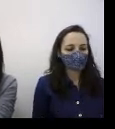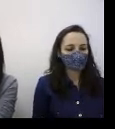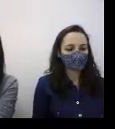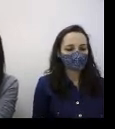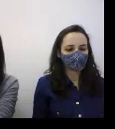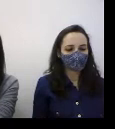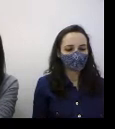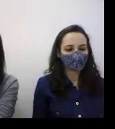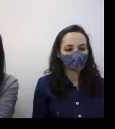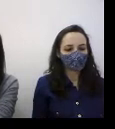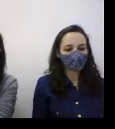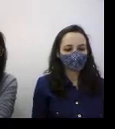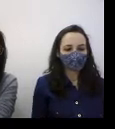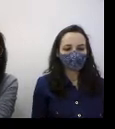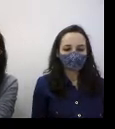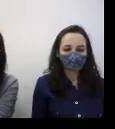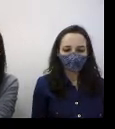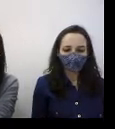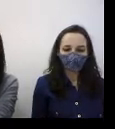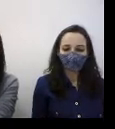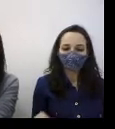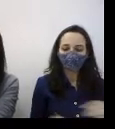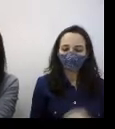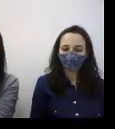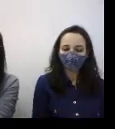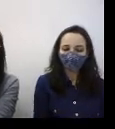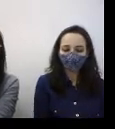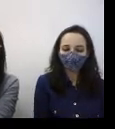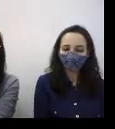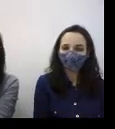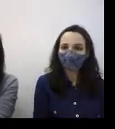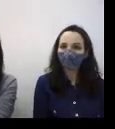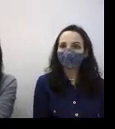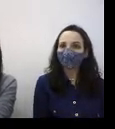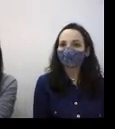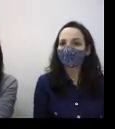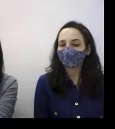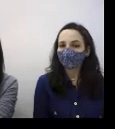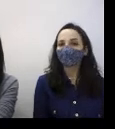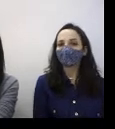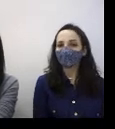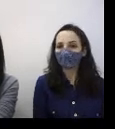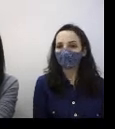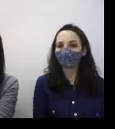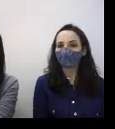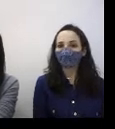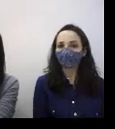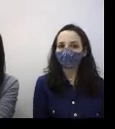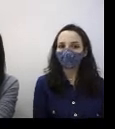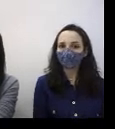assim da depressão, que também, como a Vanessa colocou, existe um componente neurobiológico, né?